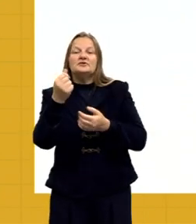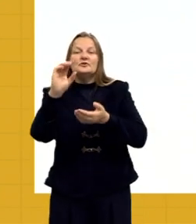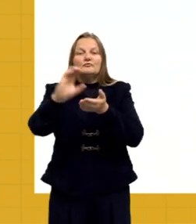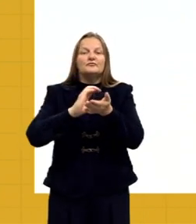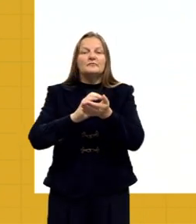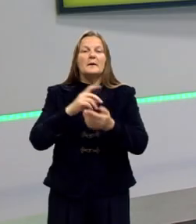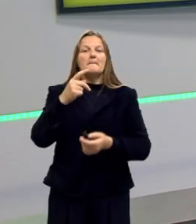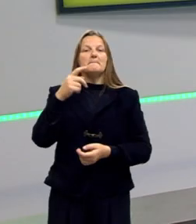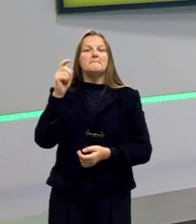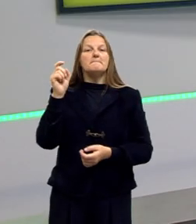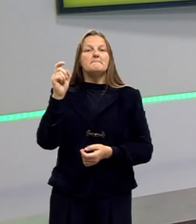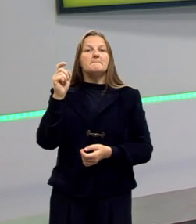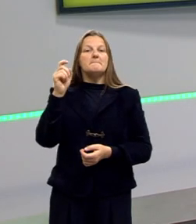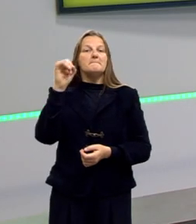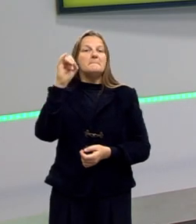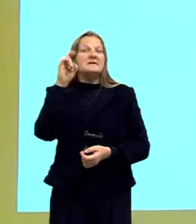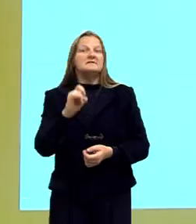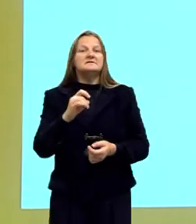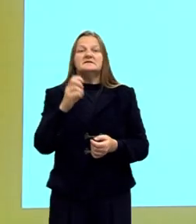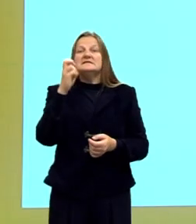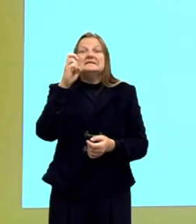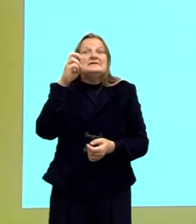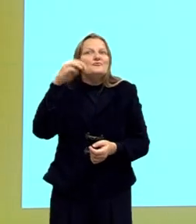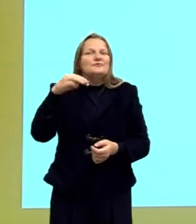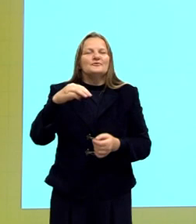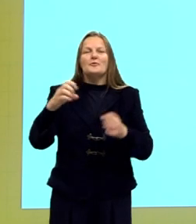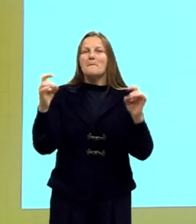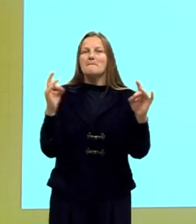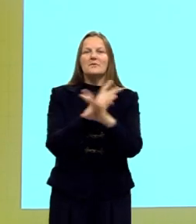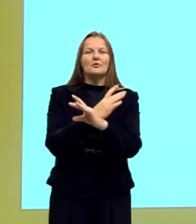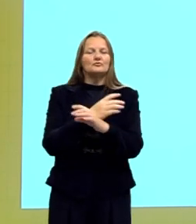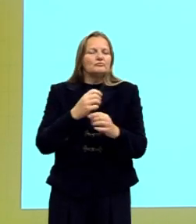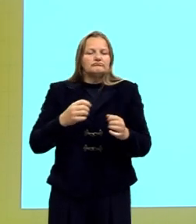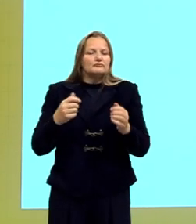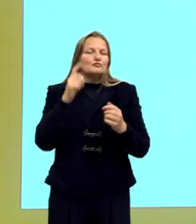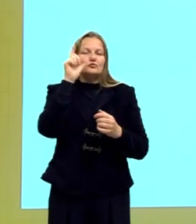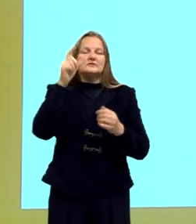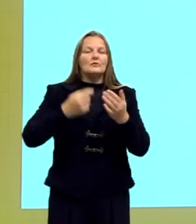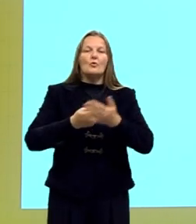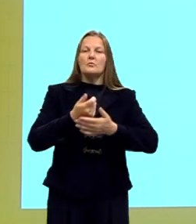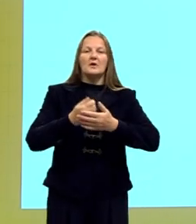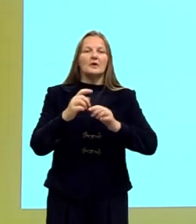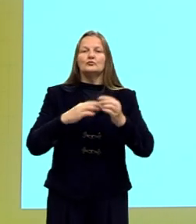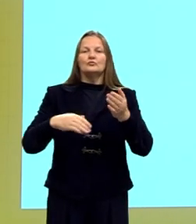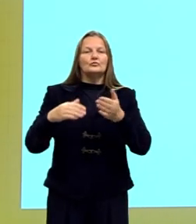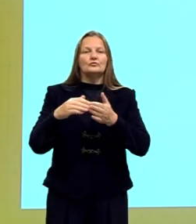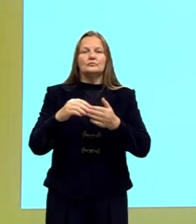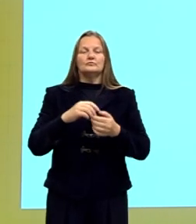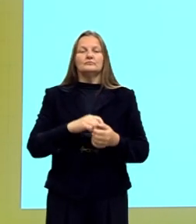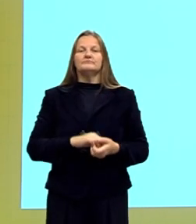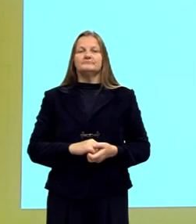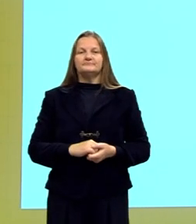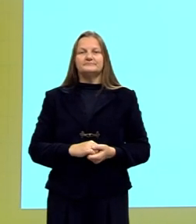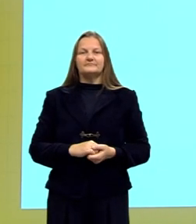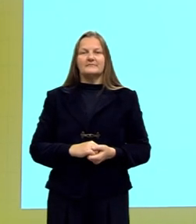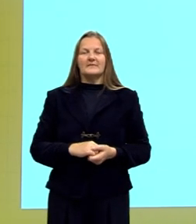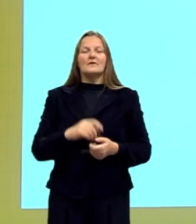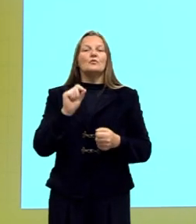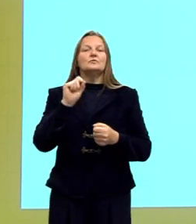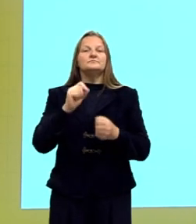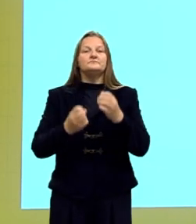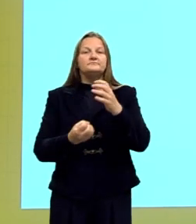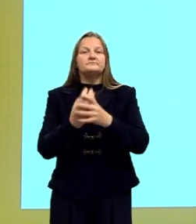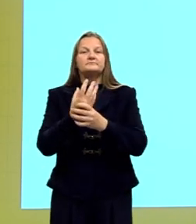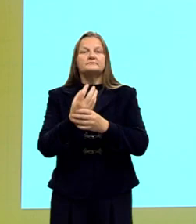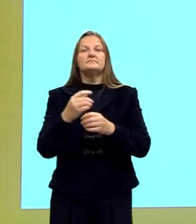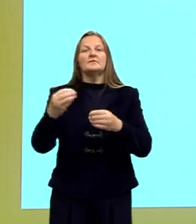faço pizza questão de cinco minutos já tá na tua conta tu já consegue fazer a tua compra tu já consegue fazer toda aquela questão ali né E aí vai gerar